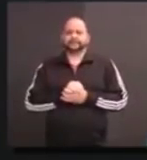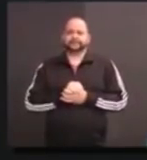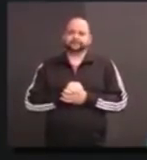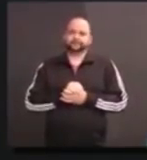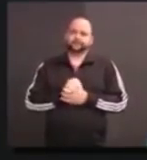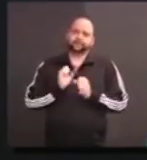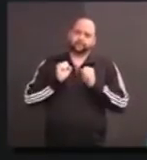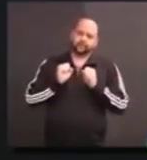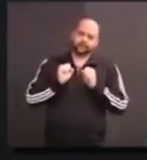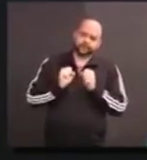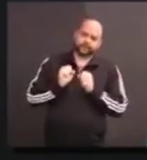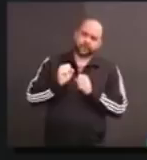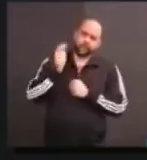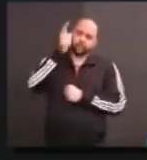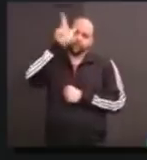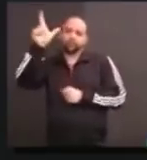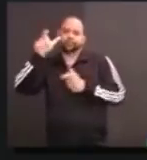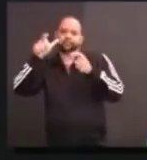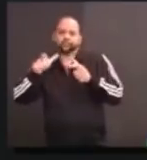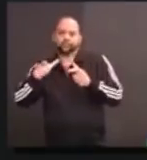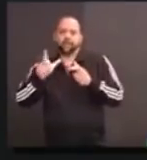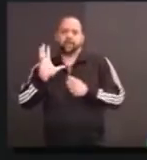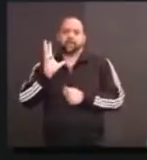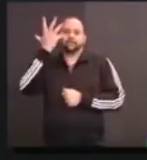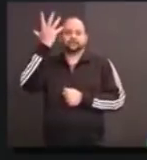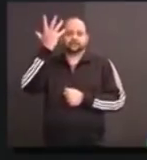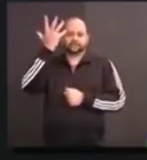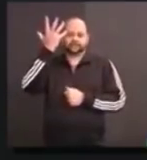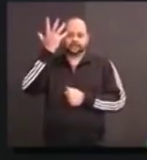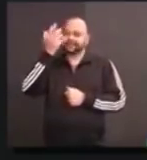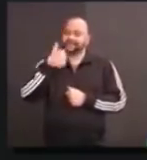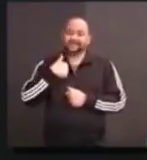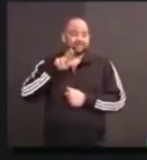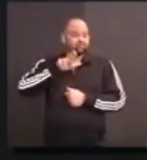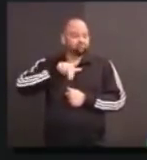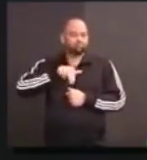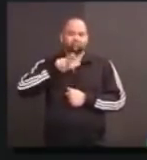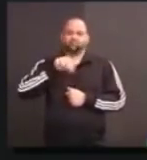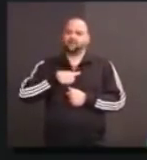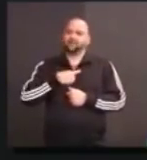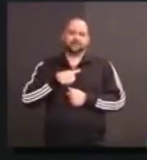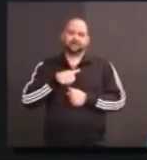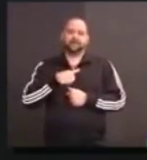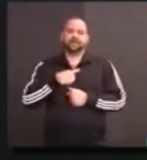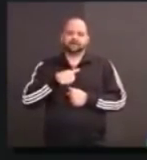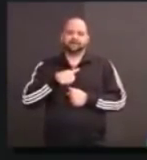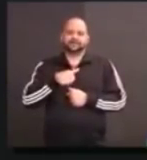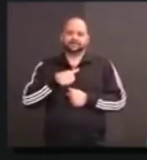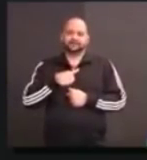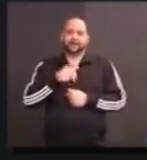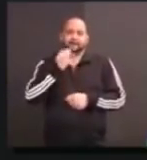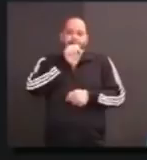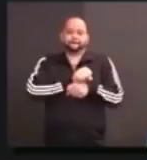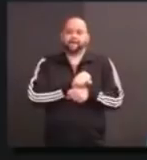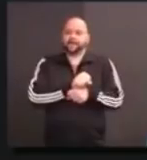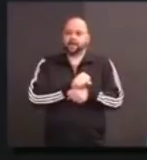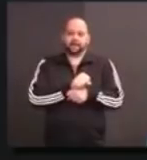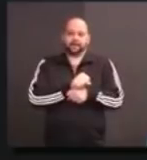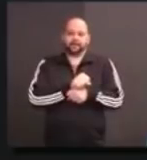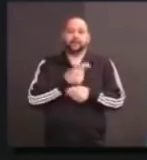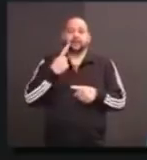acontecer e nunca ficará sem acontecer, porque estaremos sempre